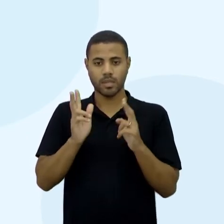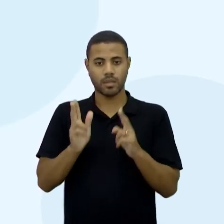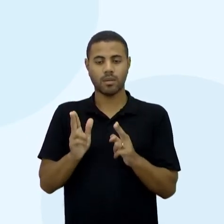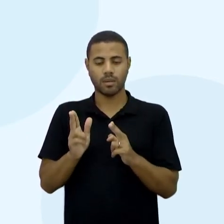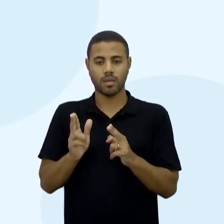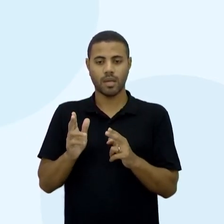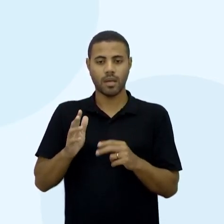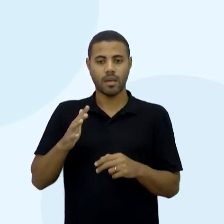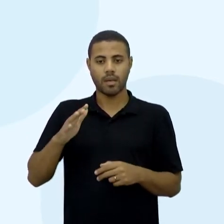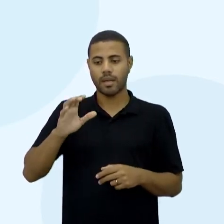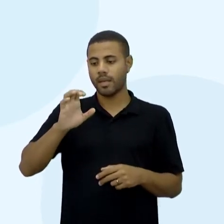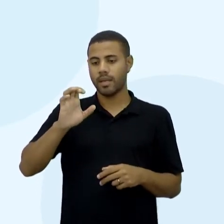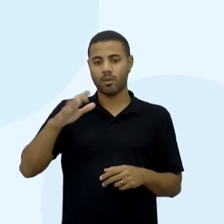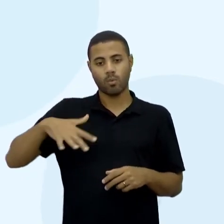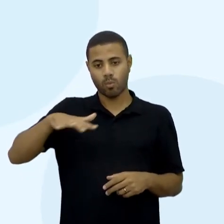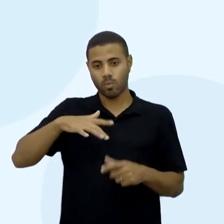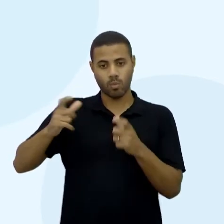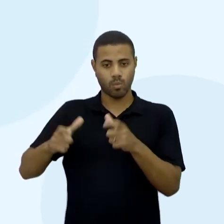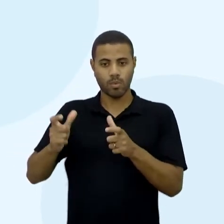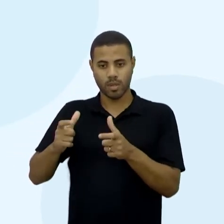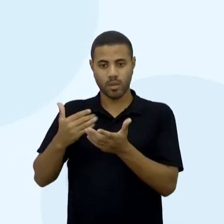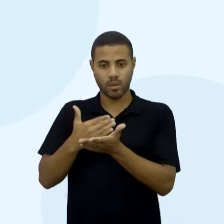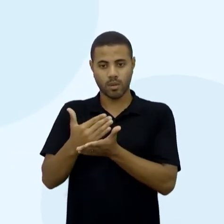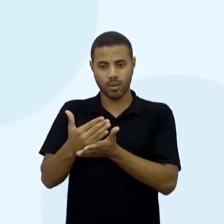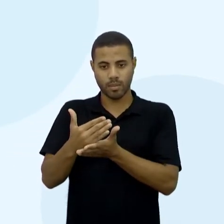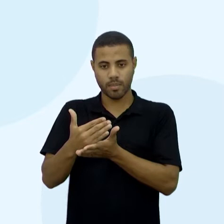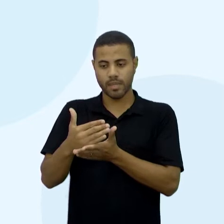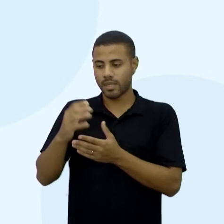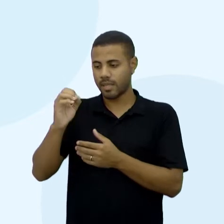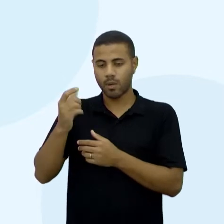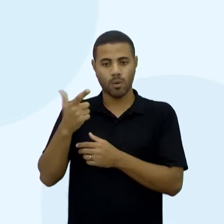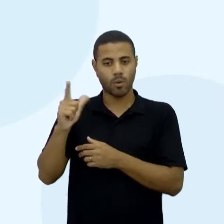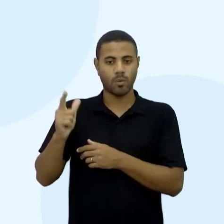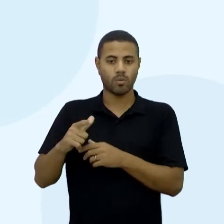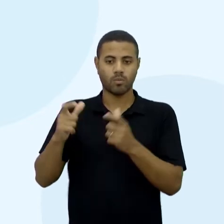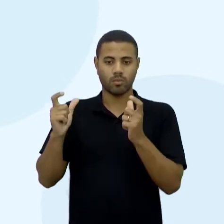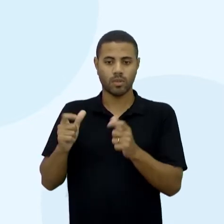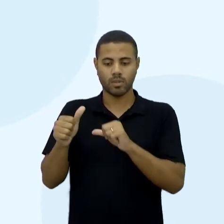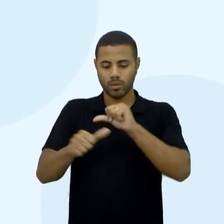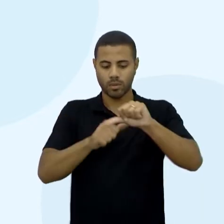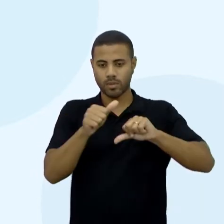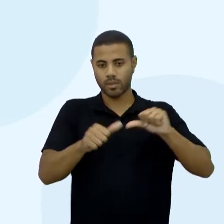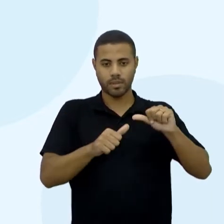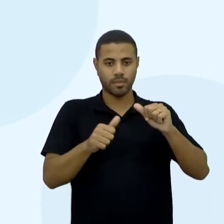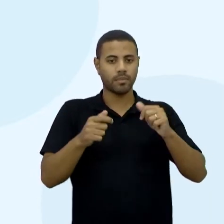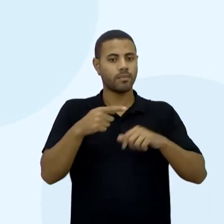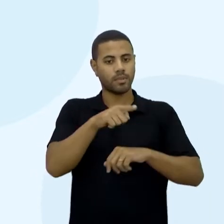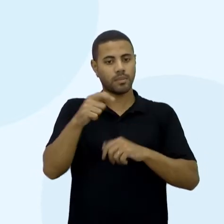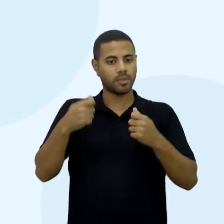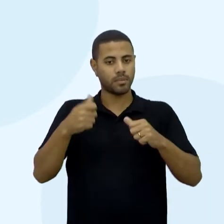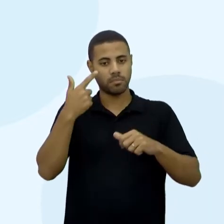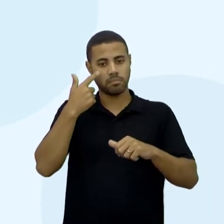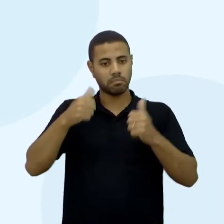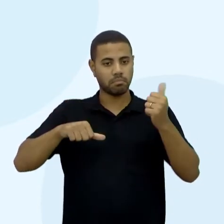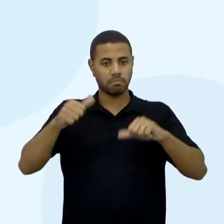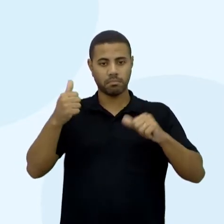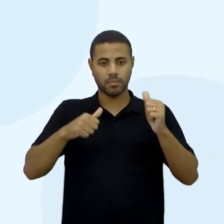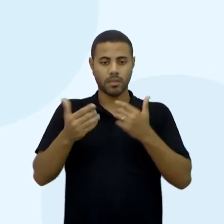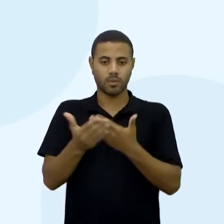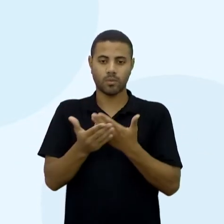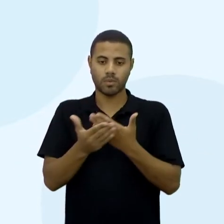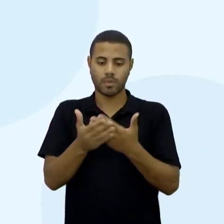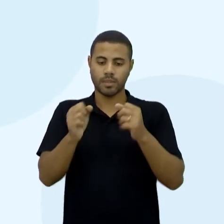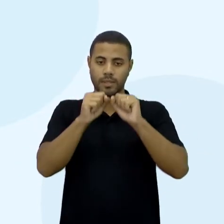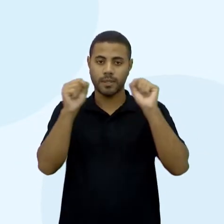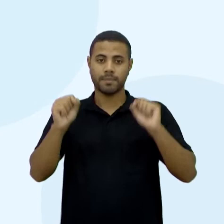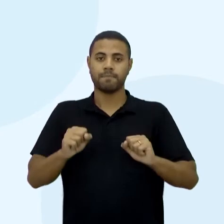vez de começar na posição zero, ele vai começar em outro lugar. Também você tem que fazer essa análise, tá bom? Então, o estudo sistemático é